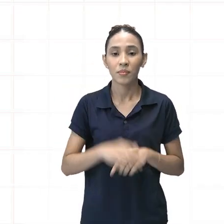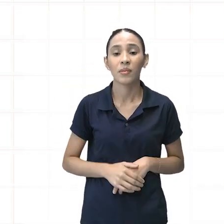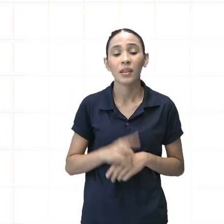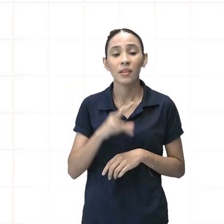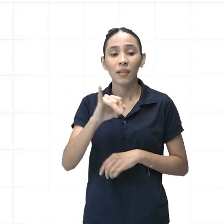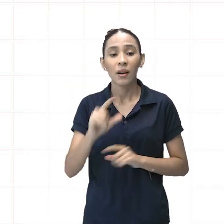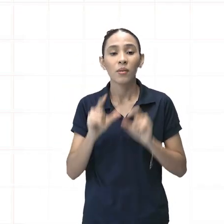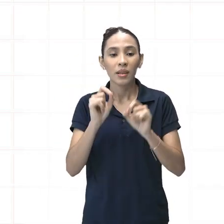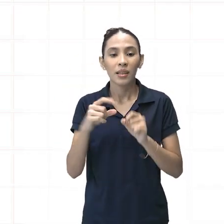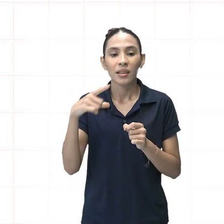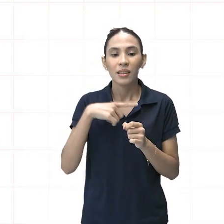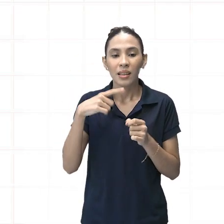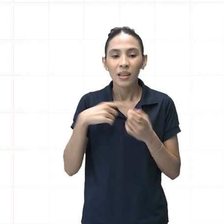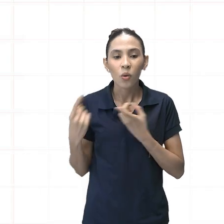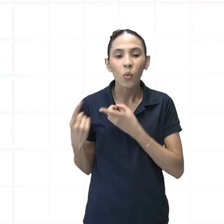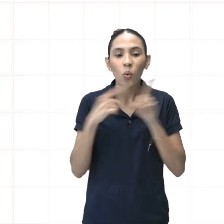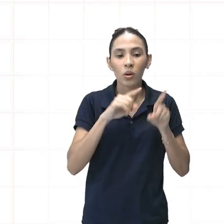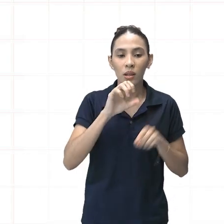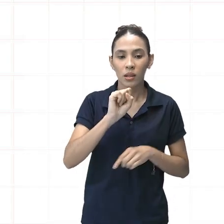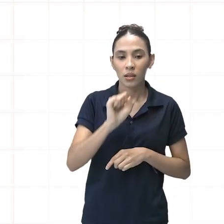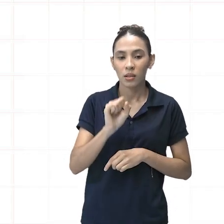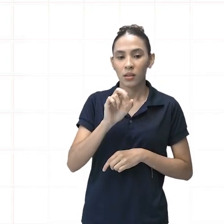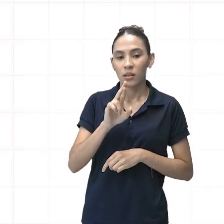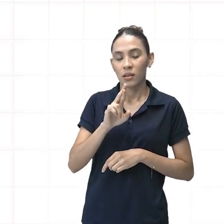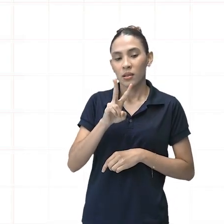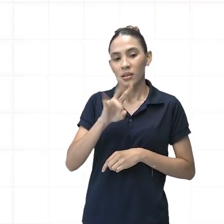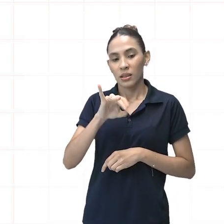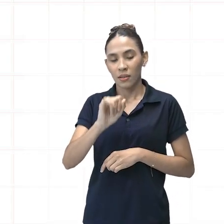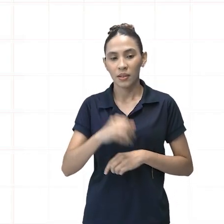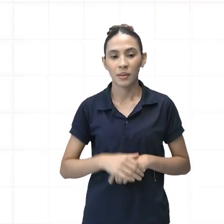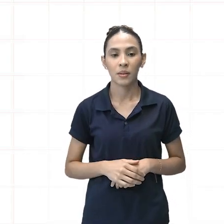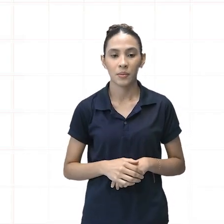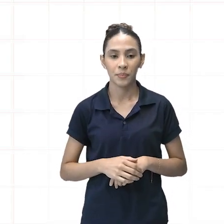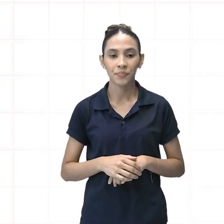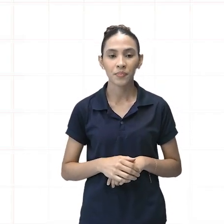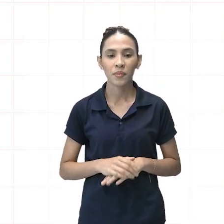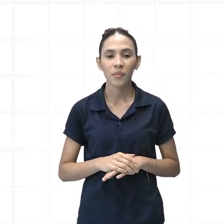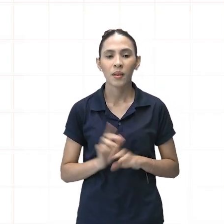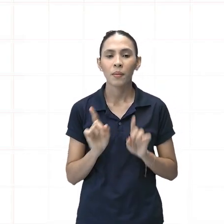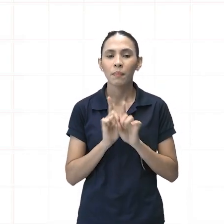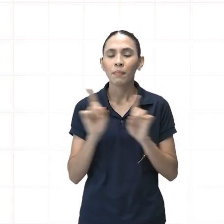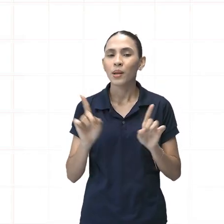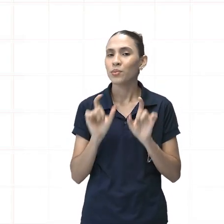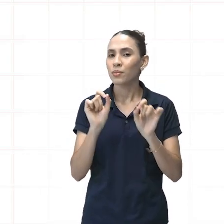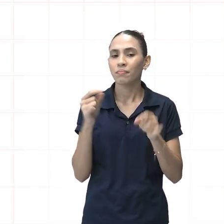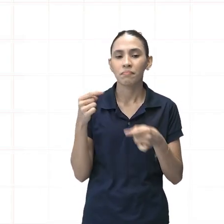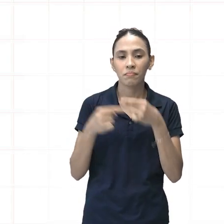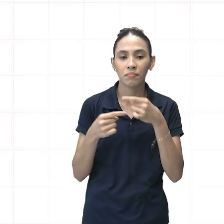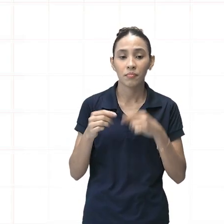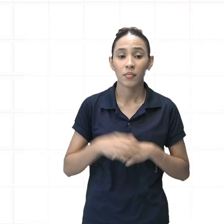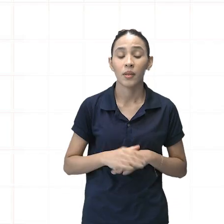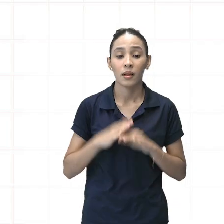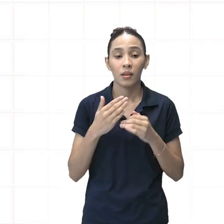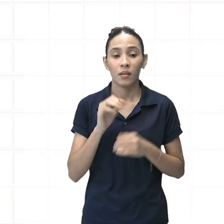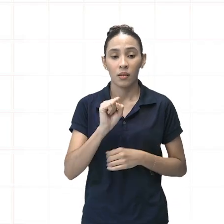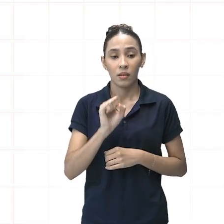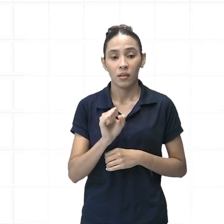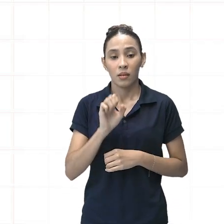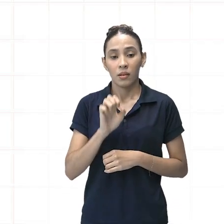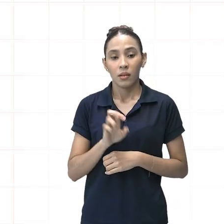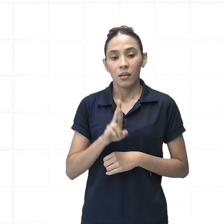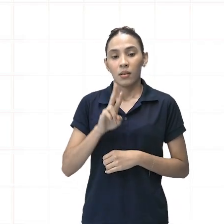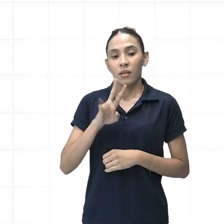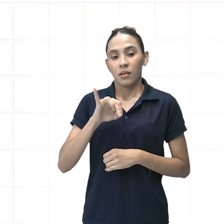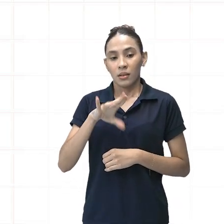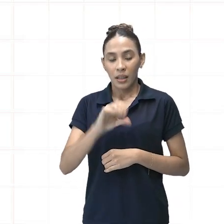isso vai ter a oposição da Sérvia. Mas o que tem a ver isso, professora? Bem, a Sérvia ela tinha uma